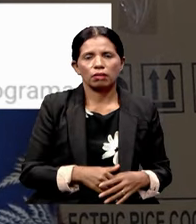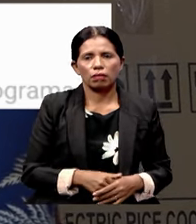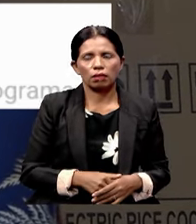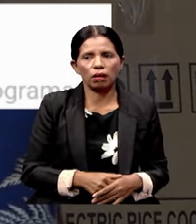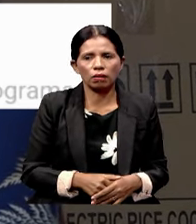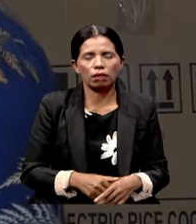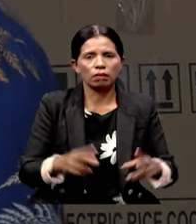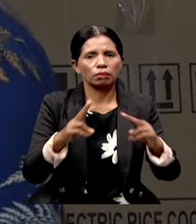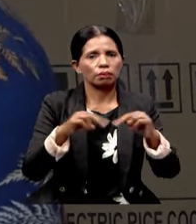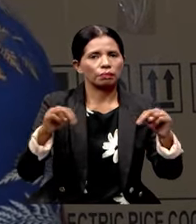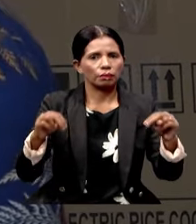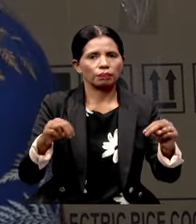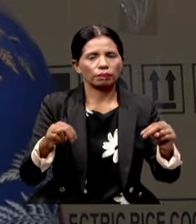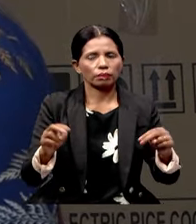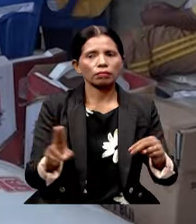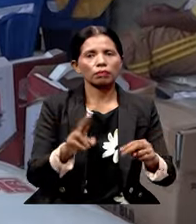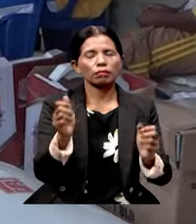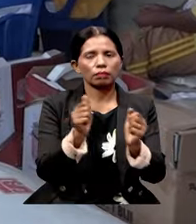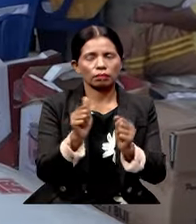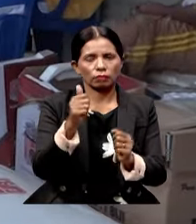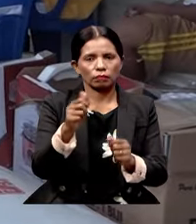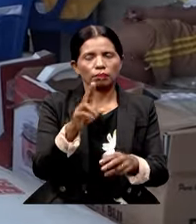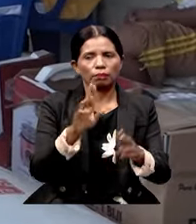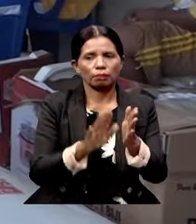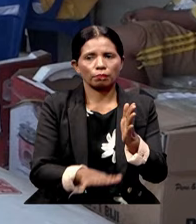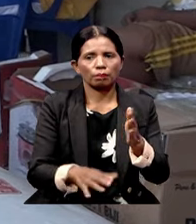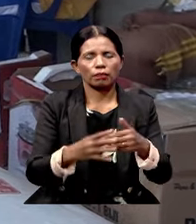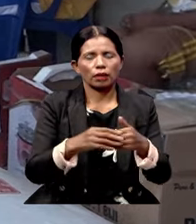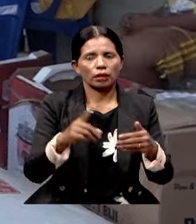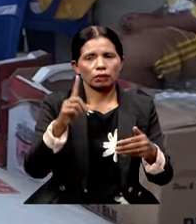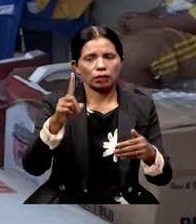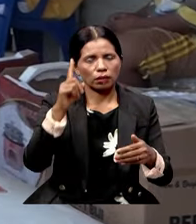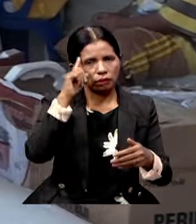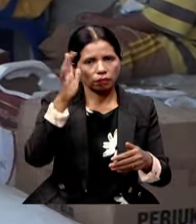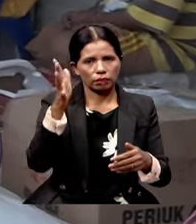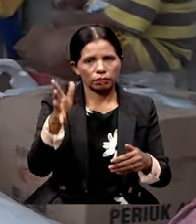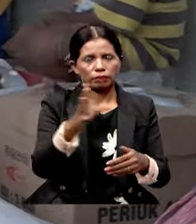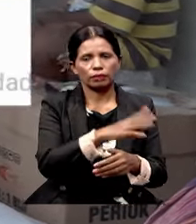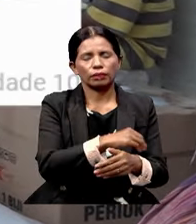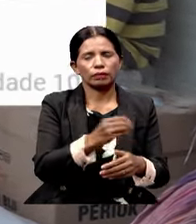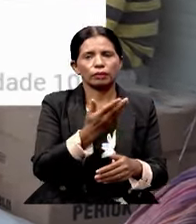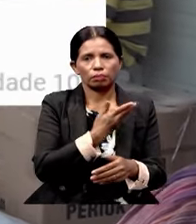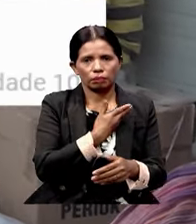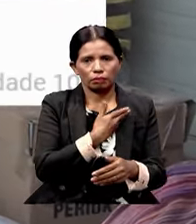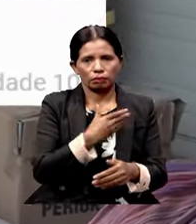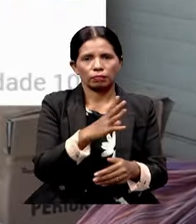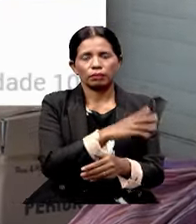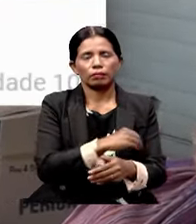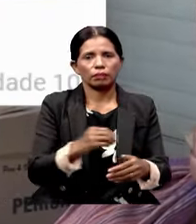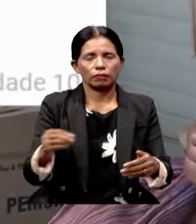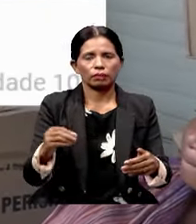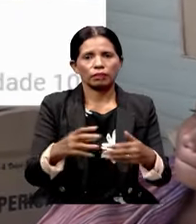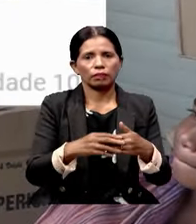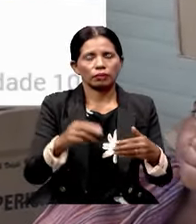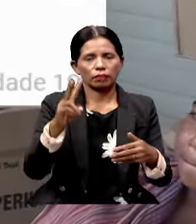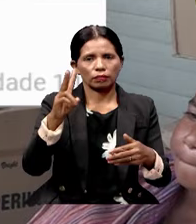Mano tolun unidade sanulu ho foling kik mak dolar ida centavus lima nulu, no foling asliu mak dolar